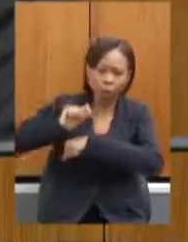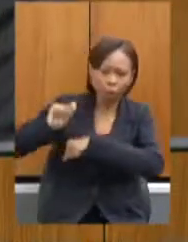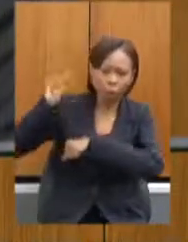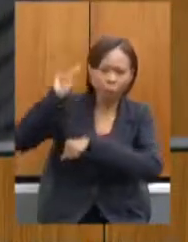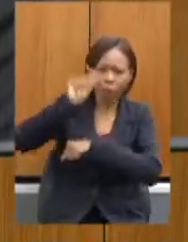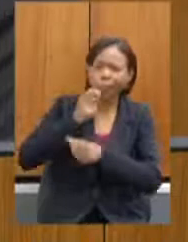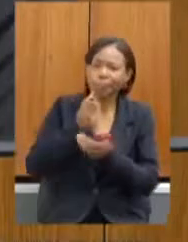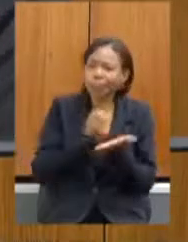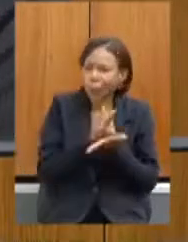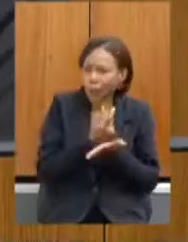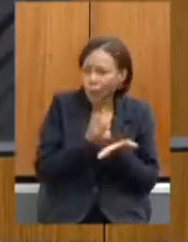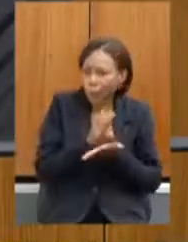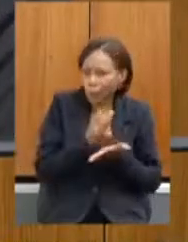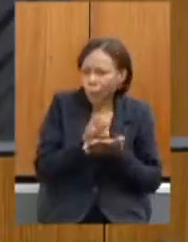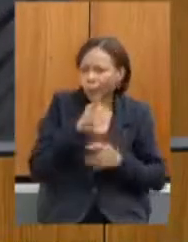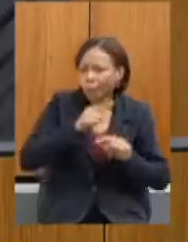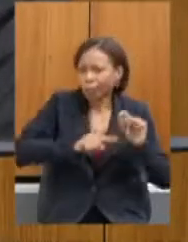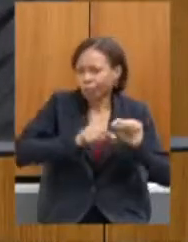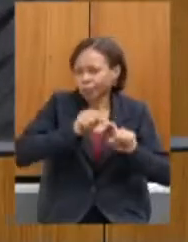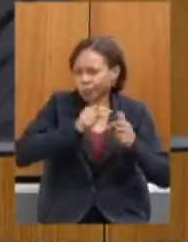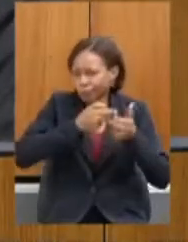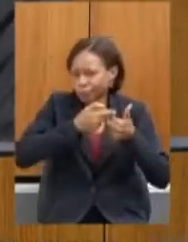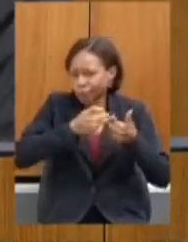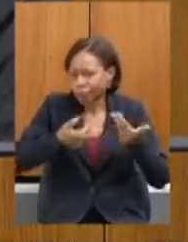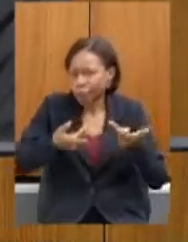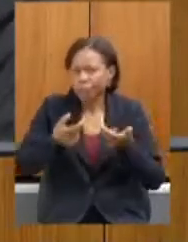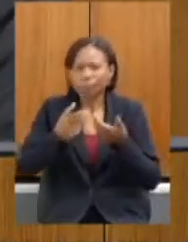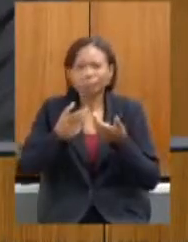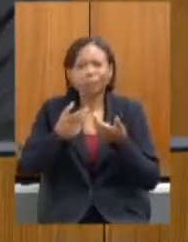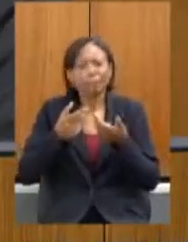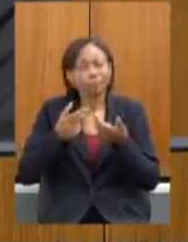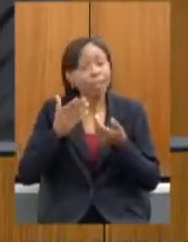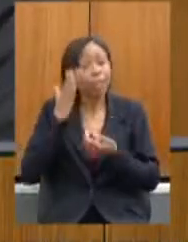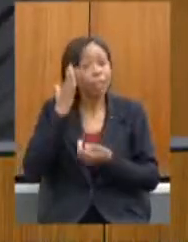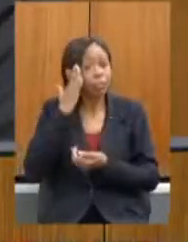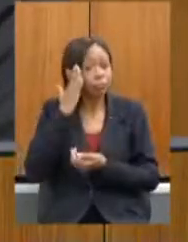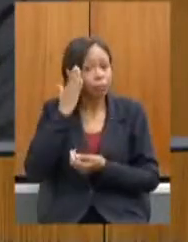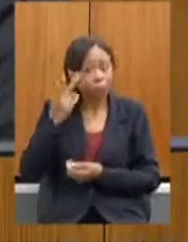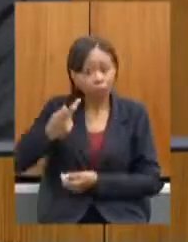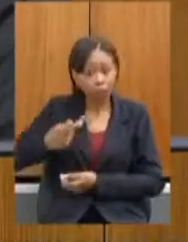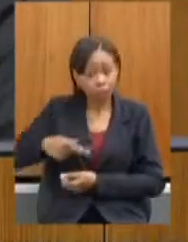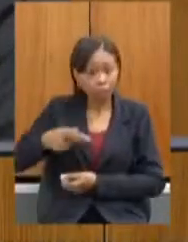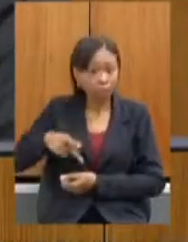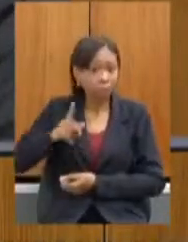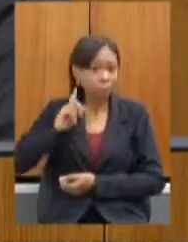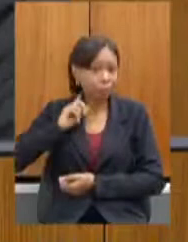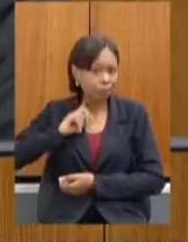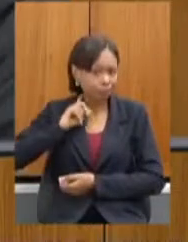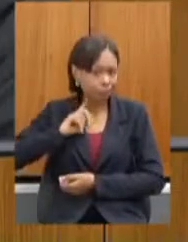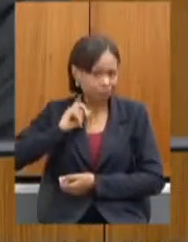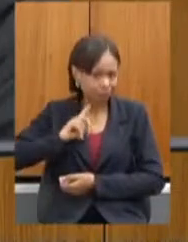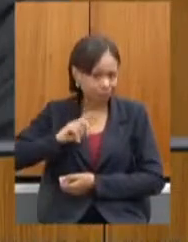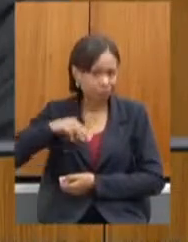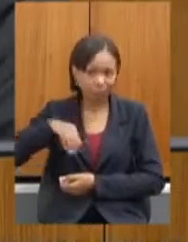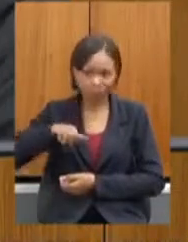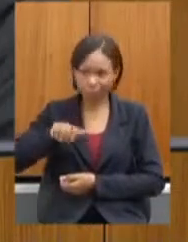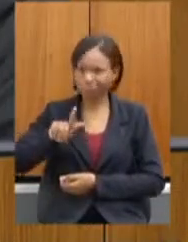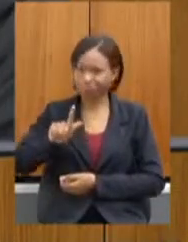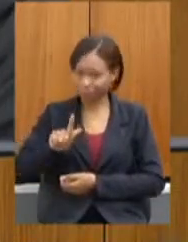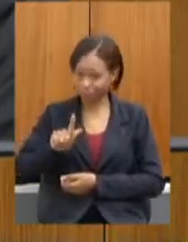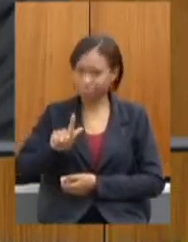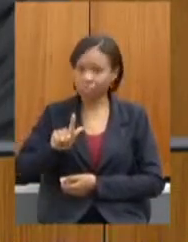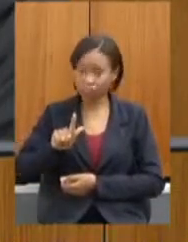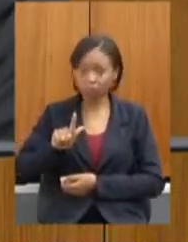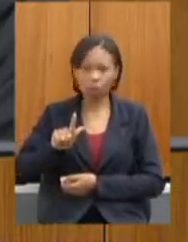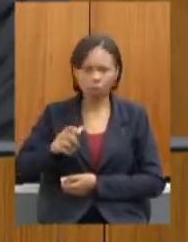equipamentos compras de insumos e nós sabemos que Minas Gerais é trouxe essa questão